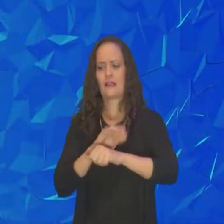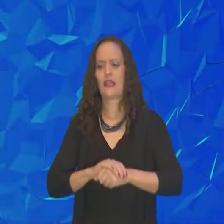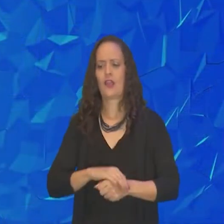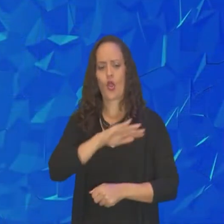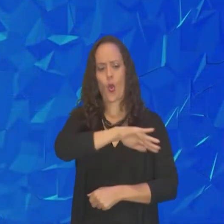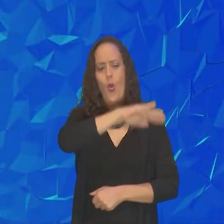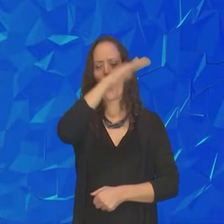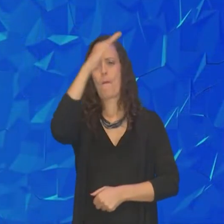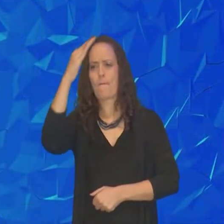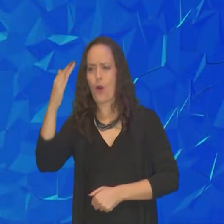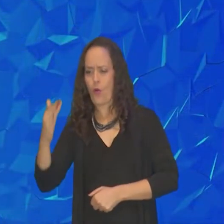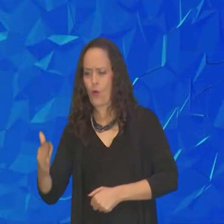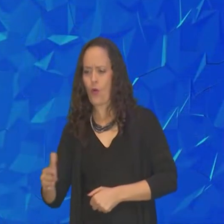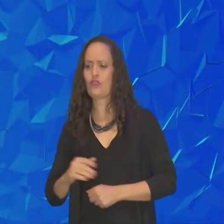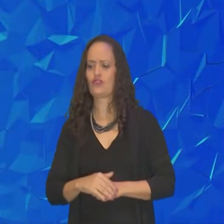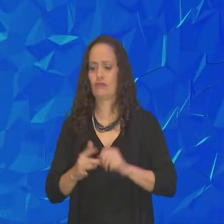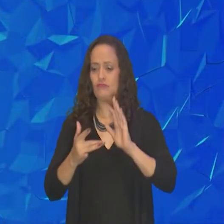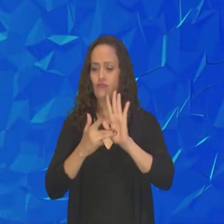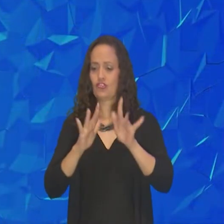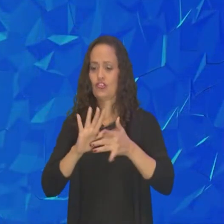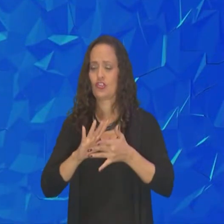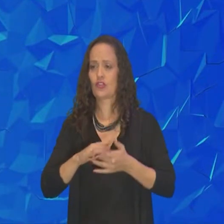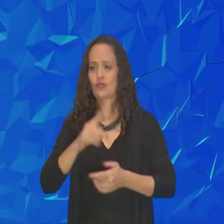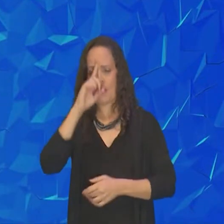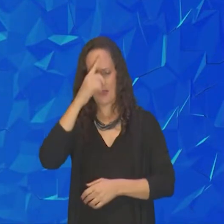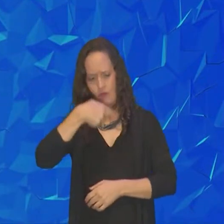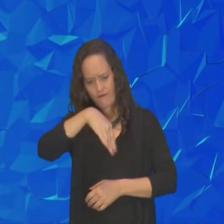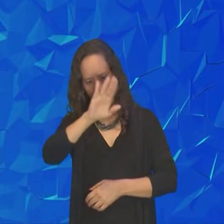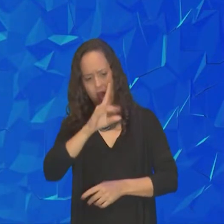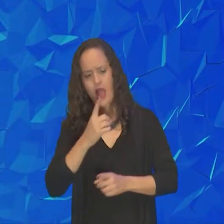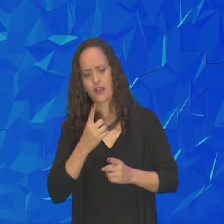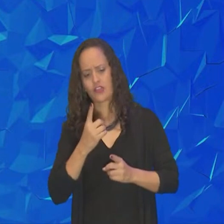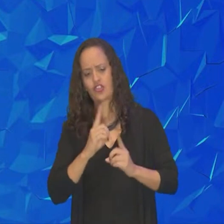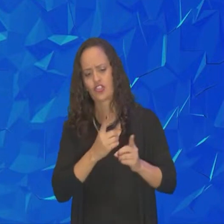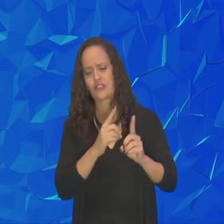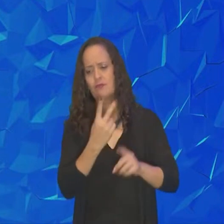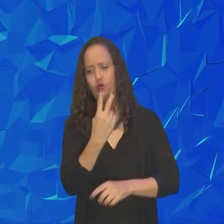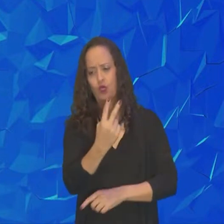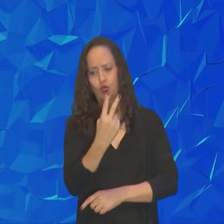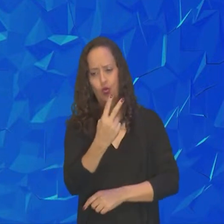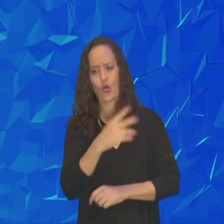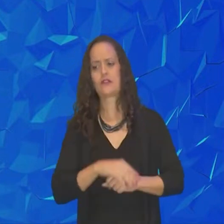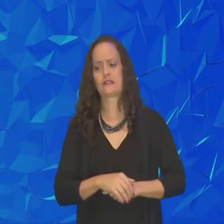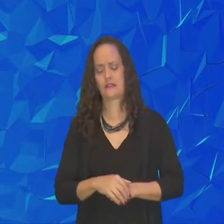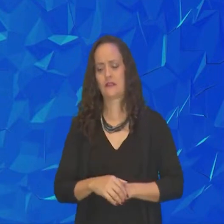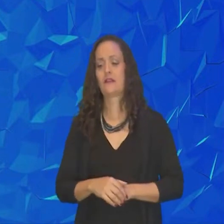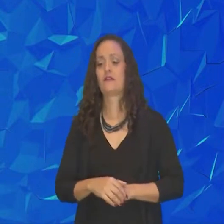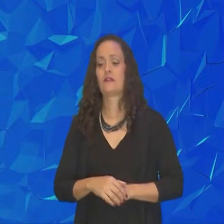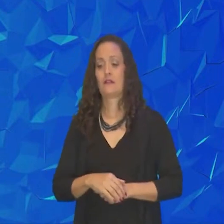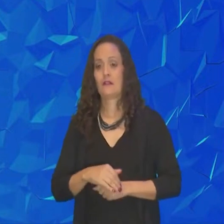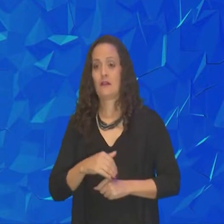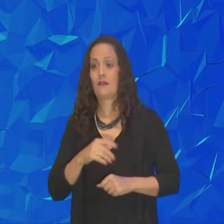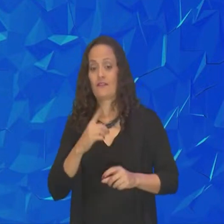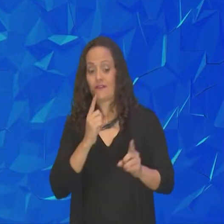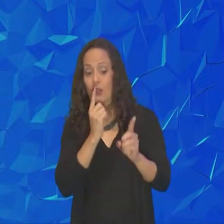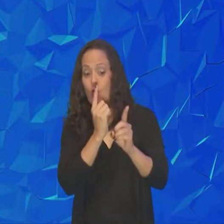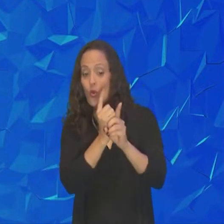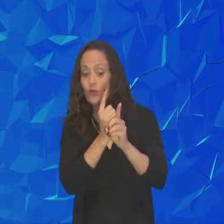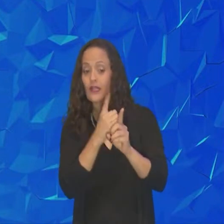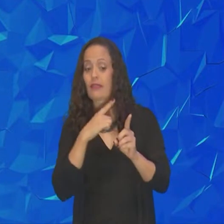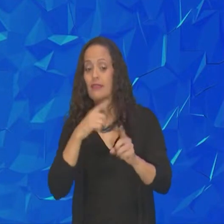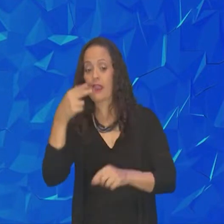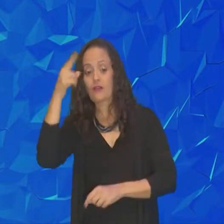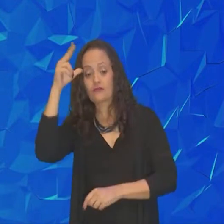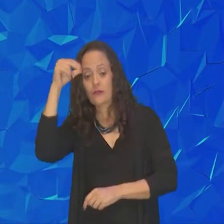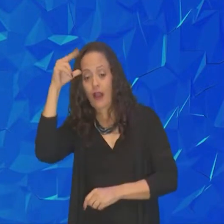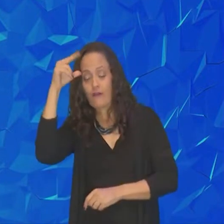das Oliveiras, enviou Jesus 2 discípulos, dizendo-lhes: Ide à aldeia que aí está diante de vós, e logo achareis presa uma